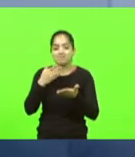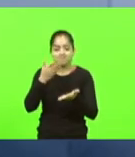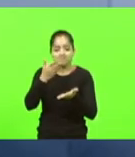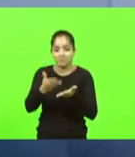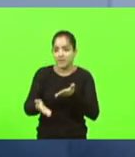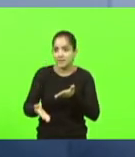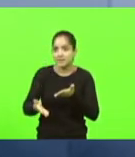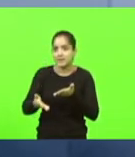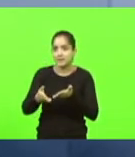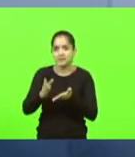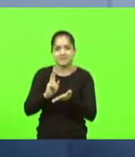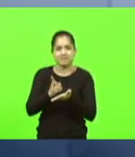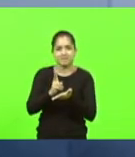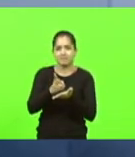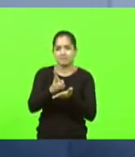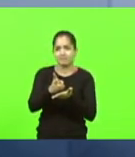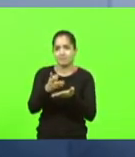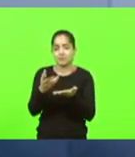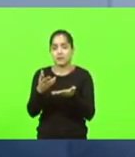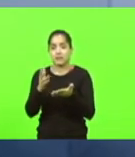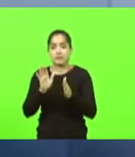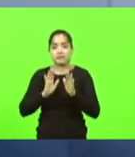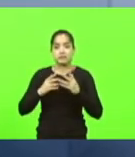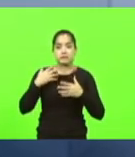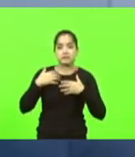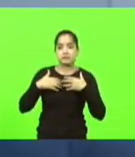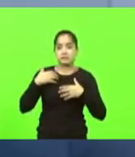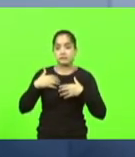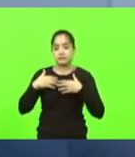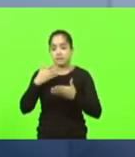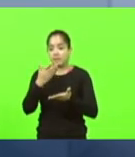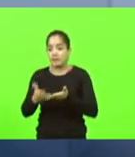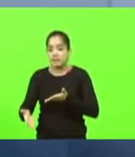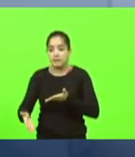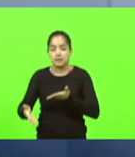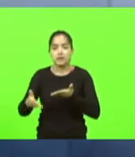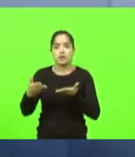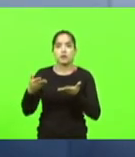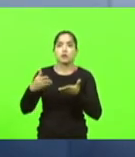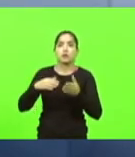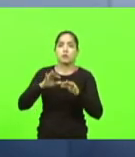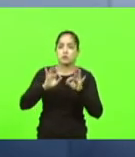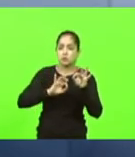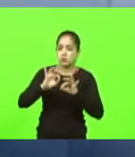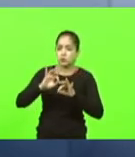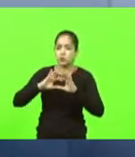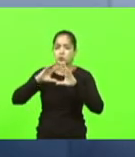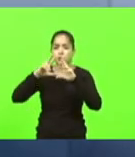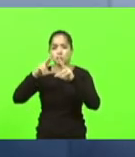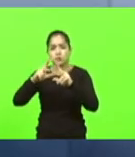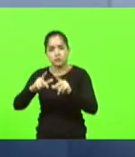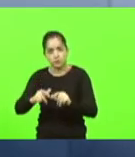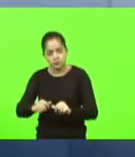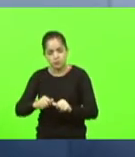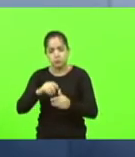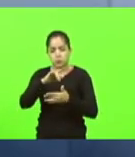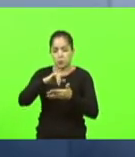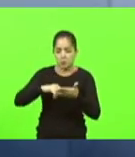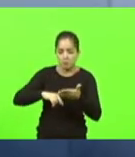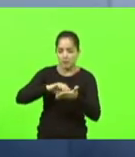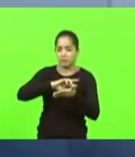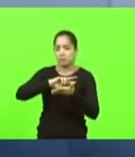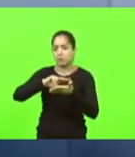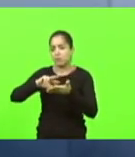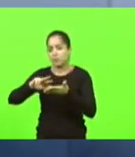e não causasse aquele receio de, uma vez perdido o benefício, ter que fazer todo o processo administrativo de novo, né,